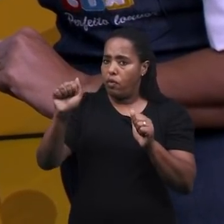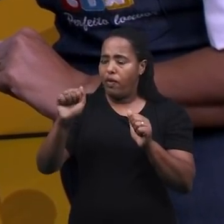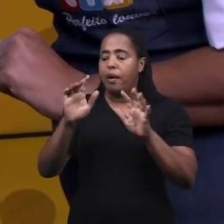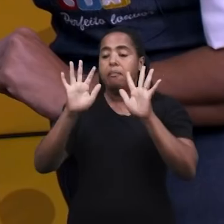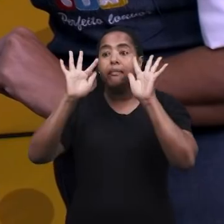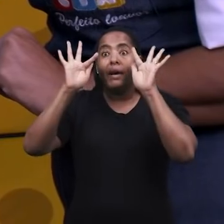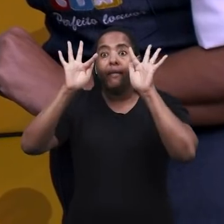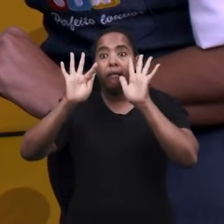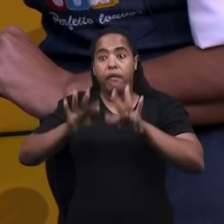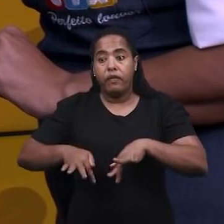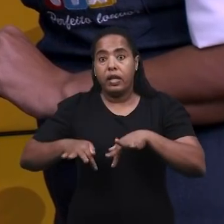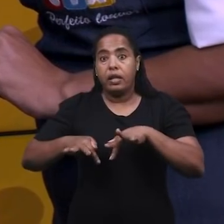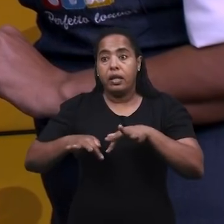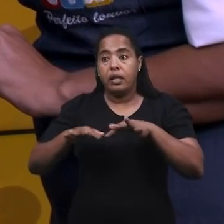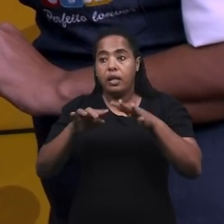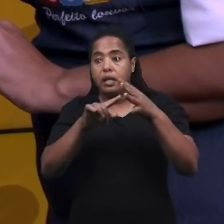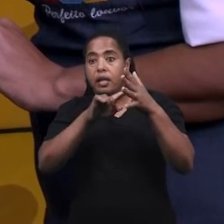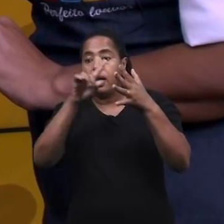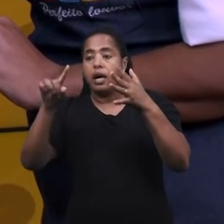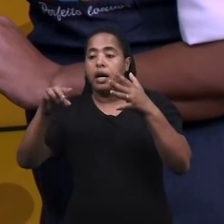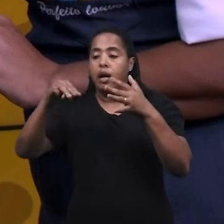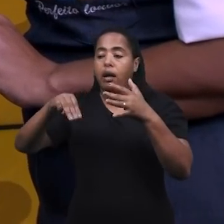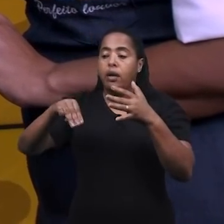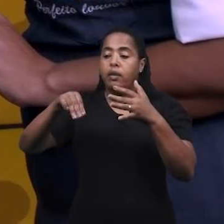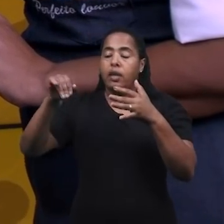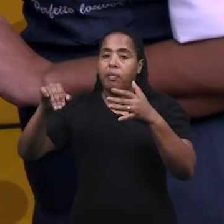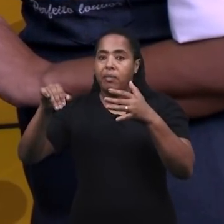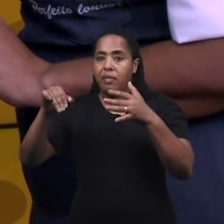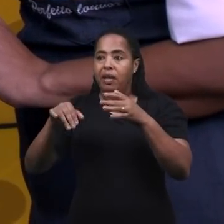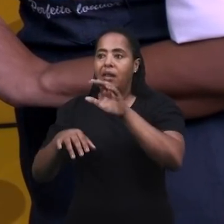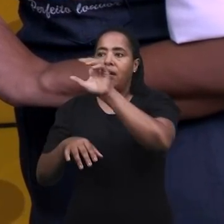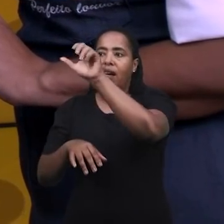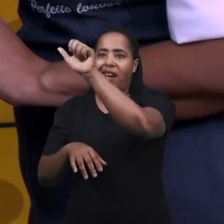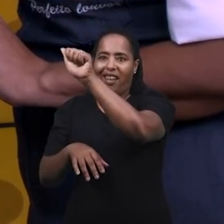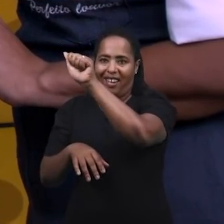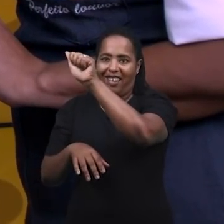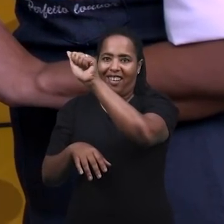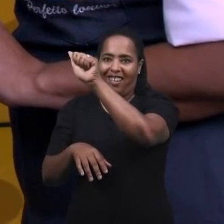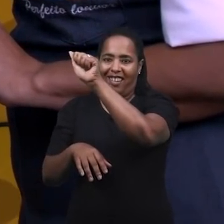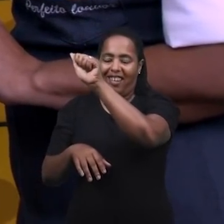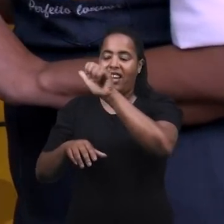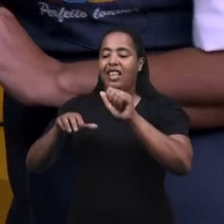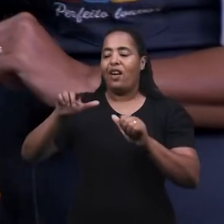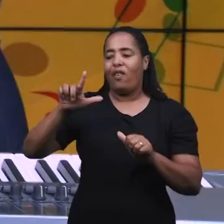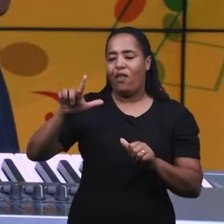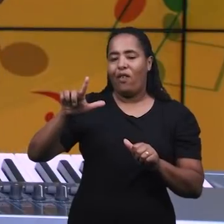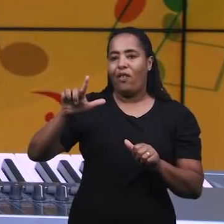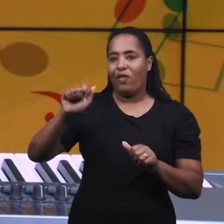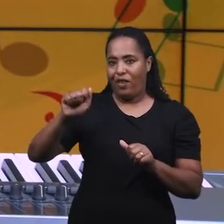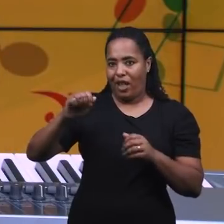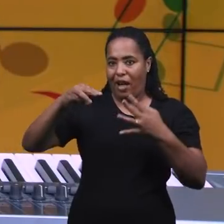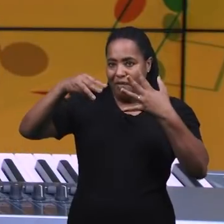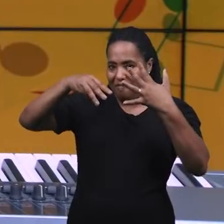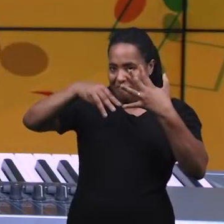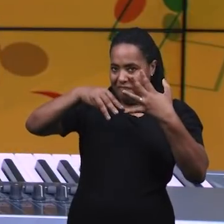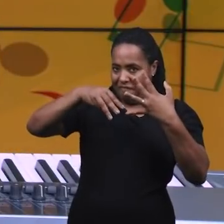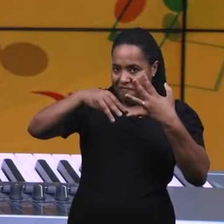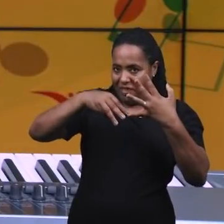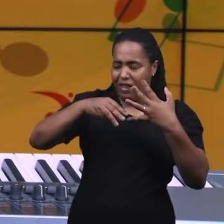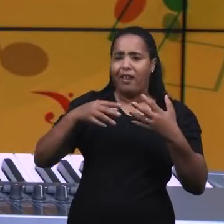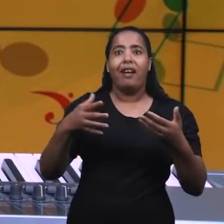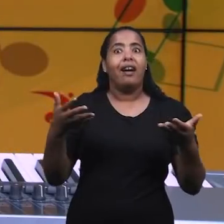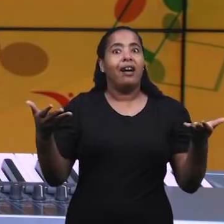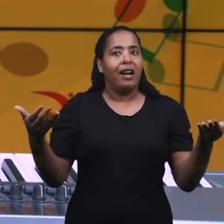terminar, na última notinha Mi, o acorde A, Lá maior. Agora a tia